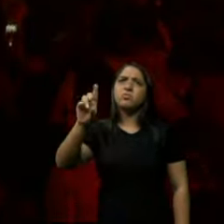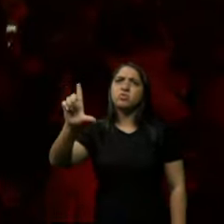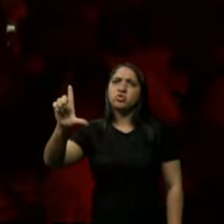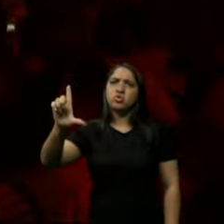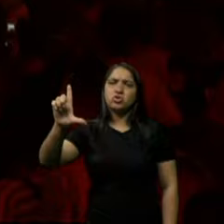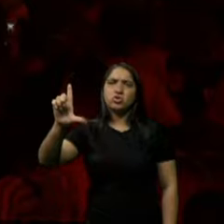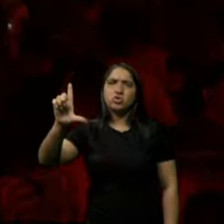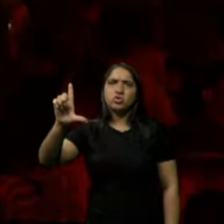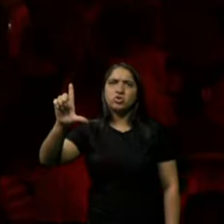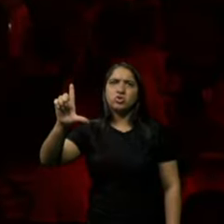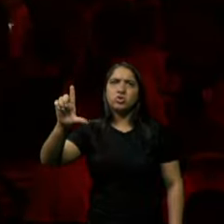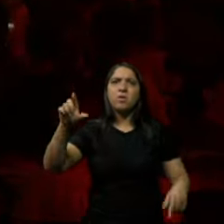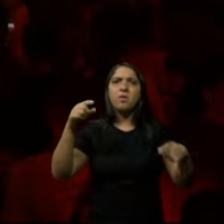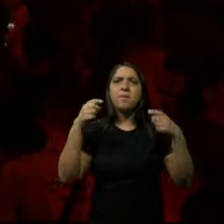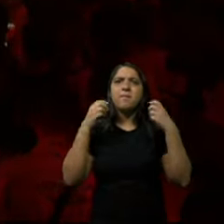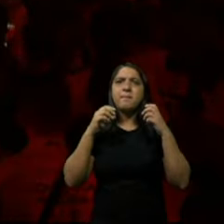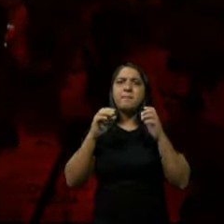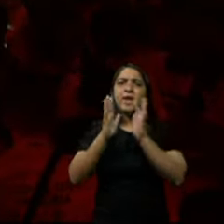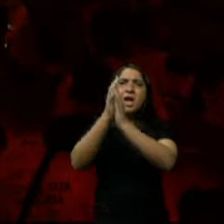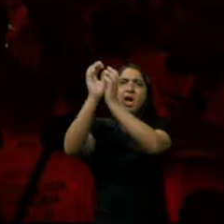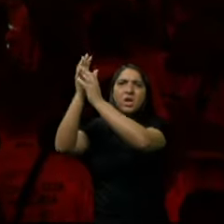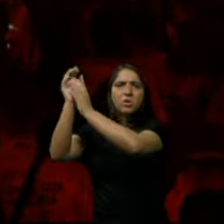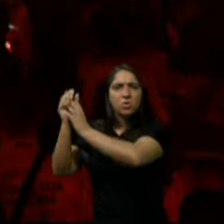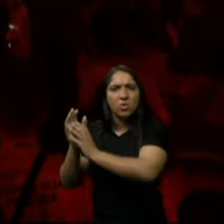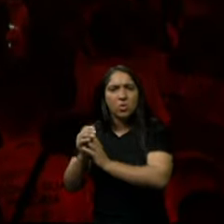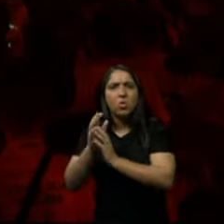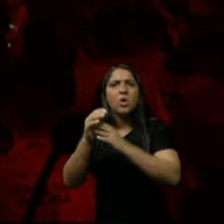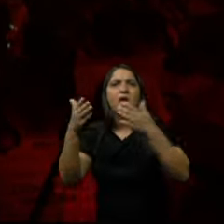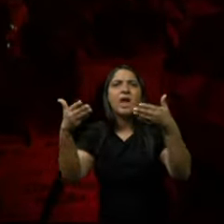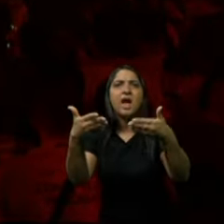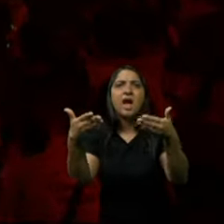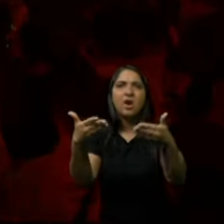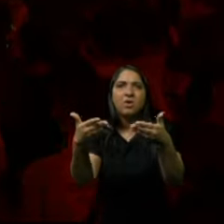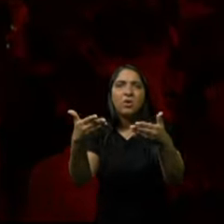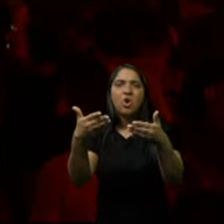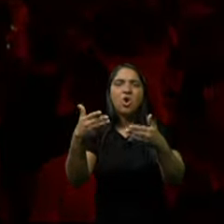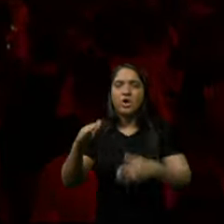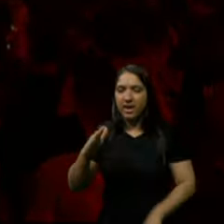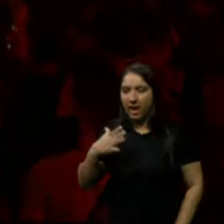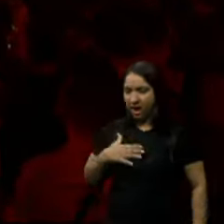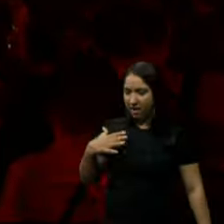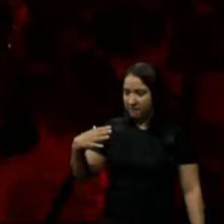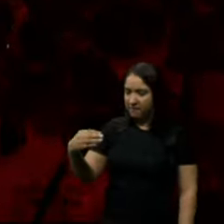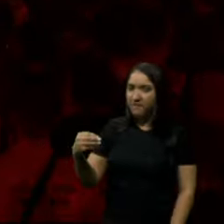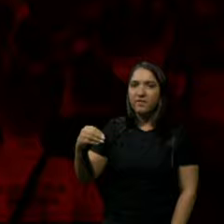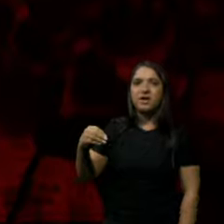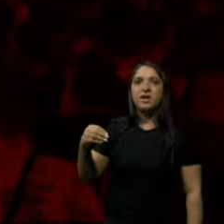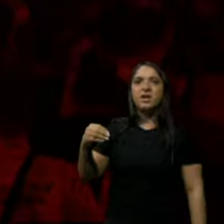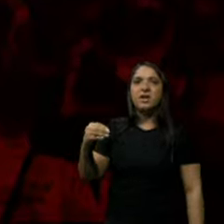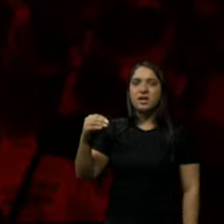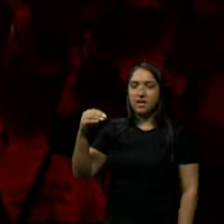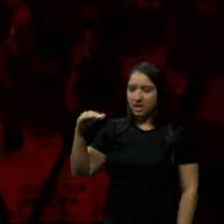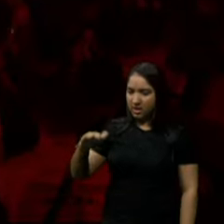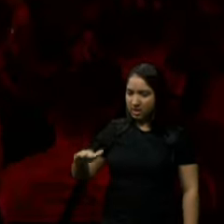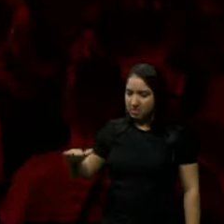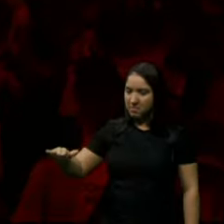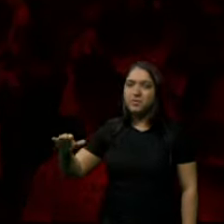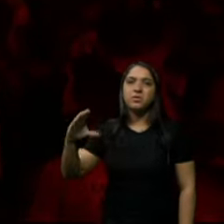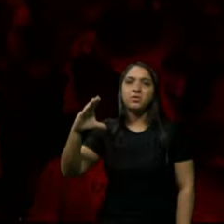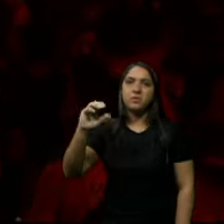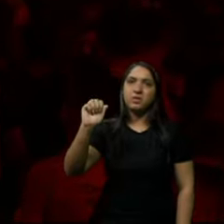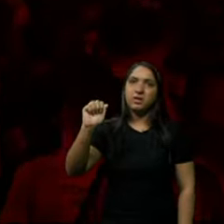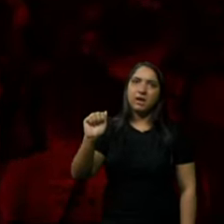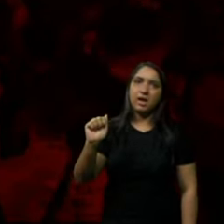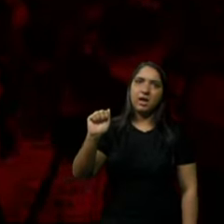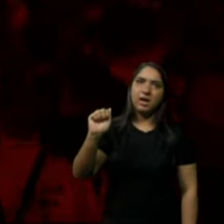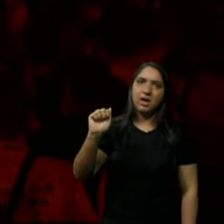que música que você vai ministrar para banda saber a Juju EA filha do catálogo Estão lá em Jacksonville que música